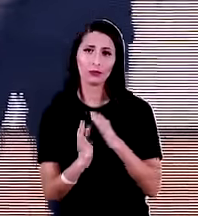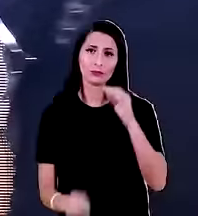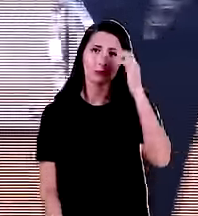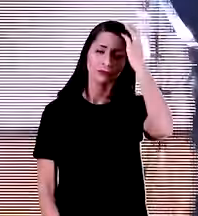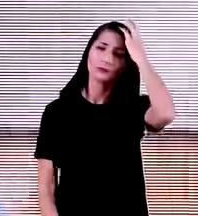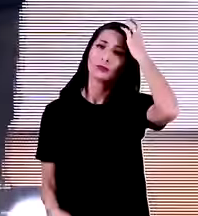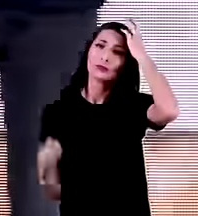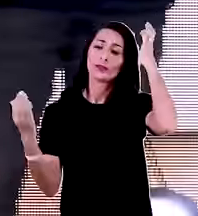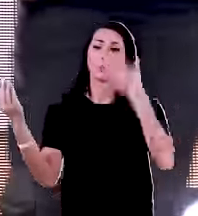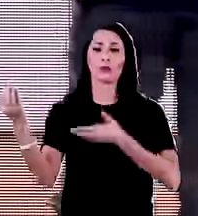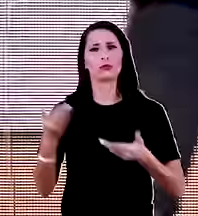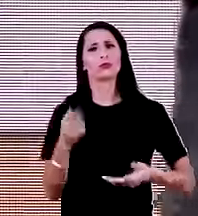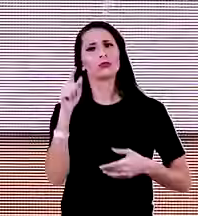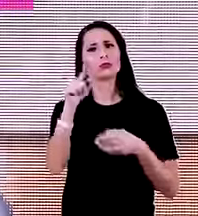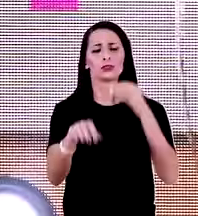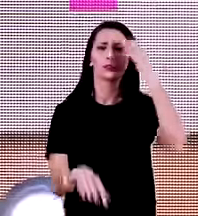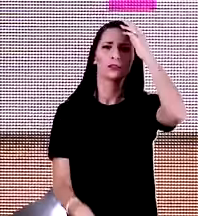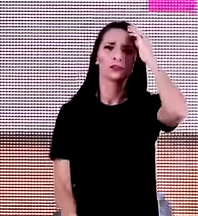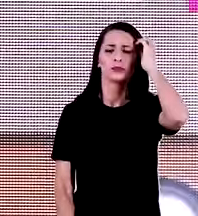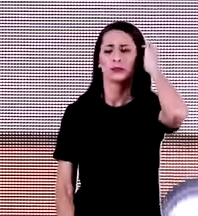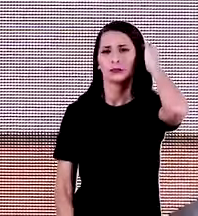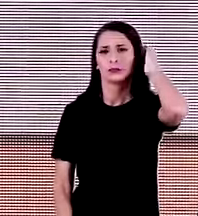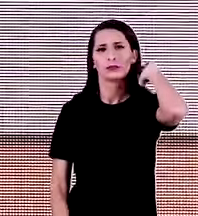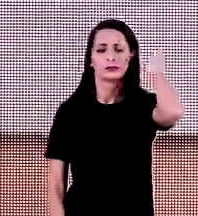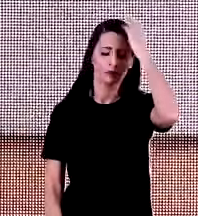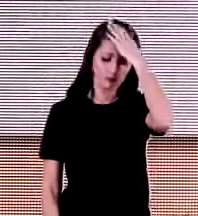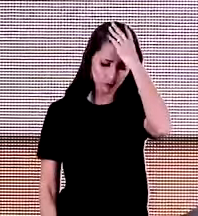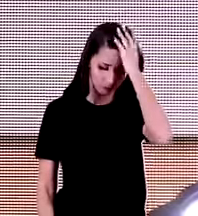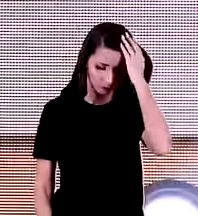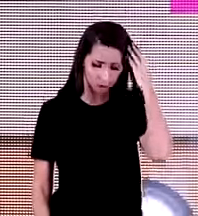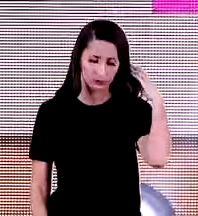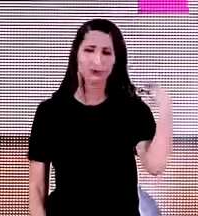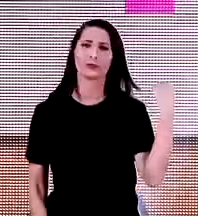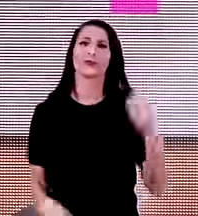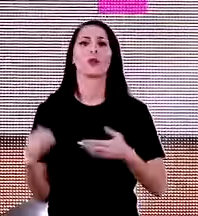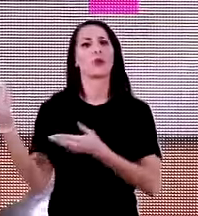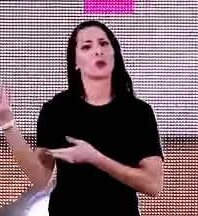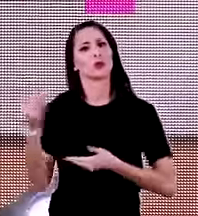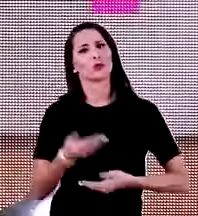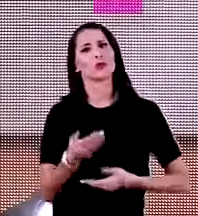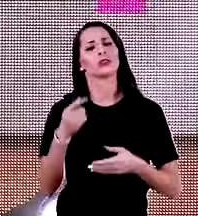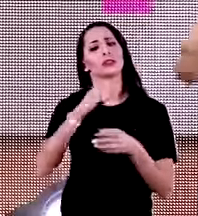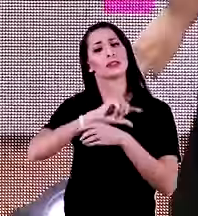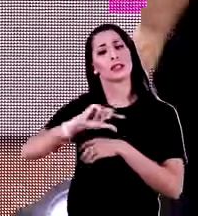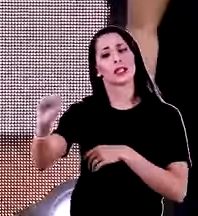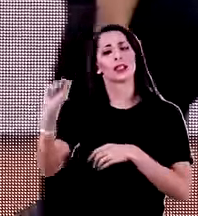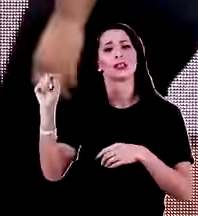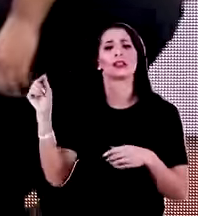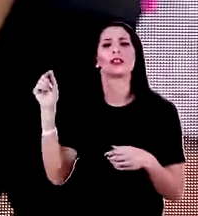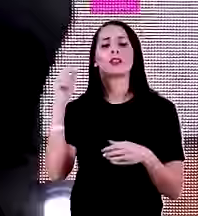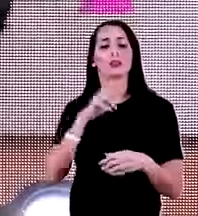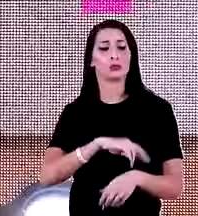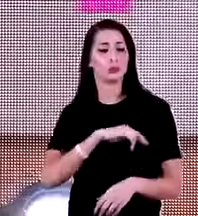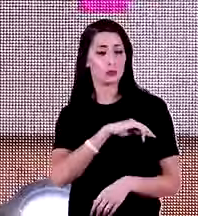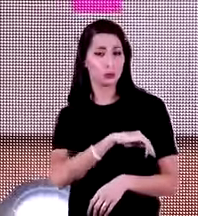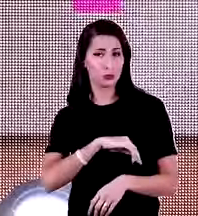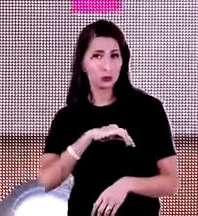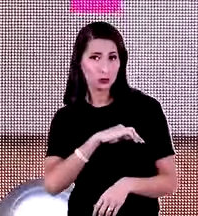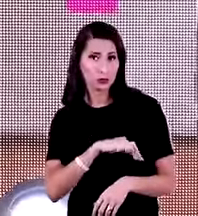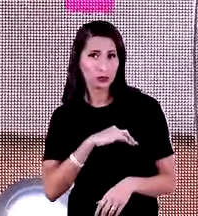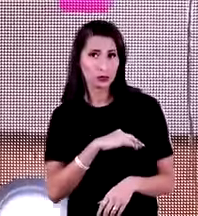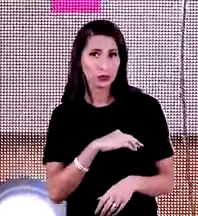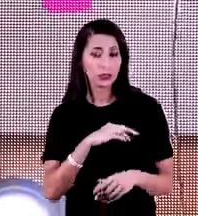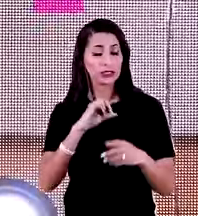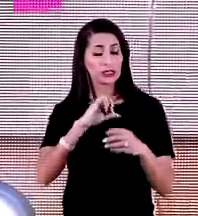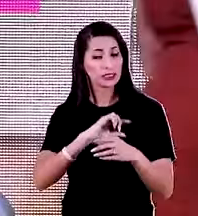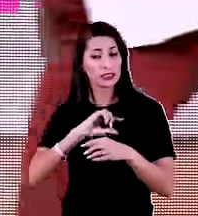você. Um convite de sair da posição de Noemi e vir para o lugar de Ruth.